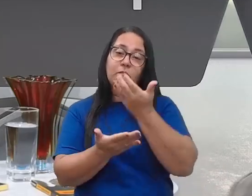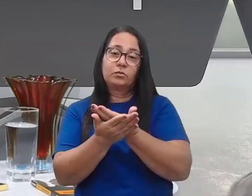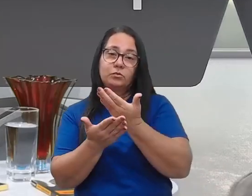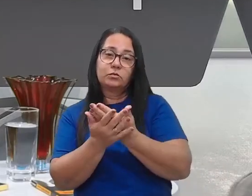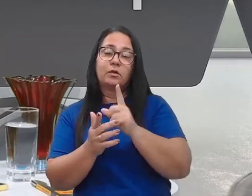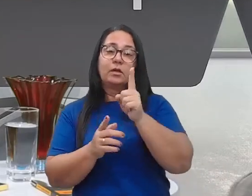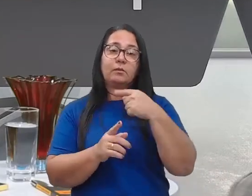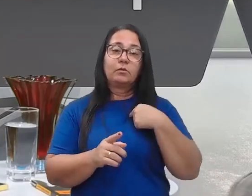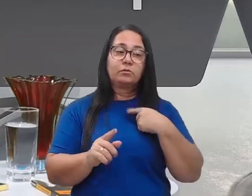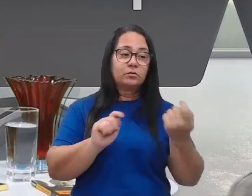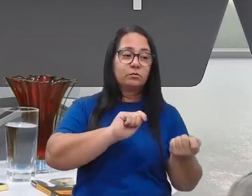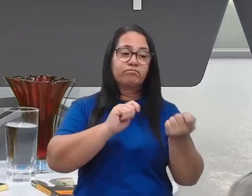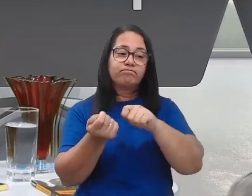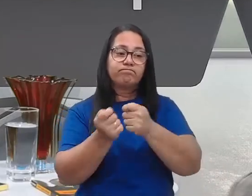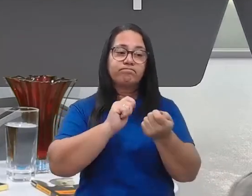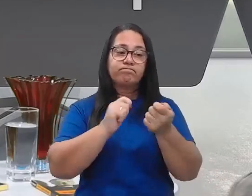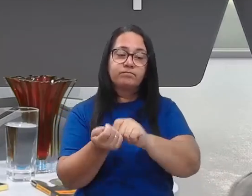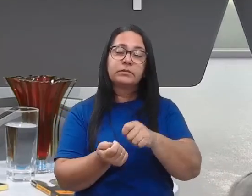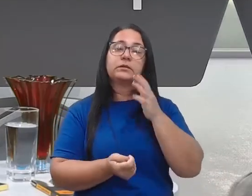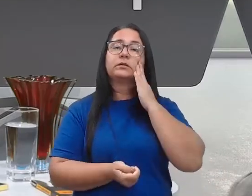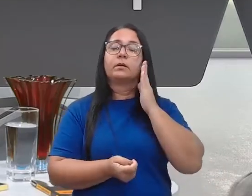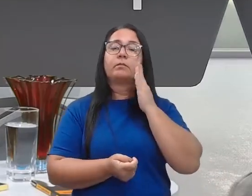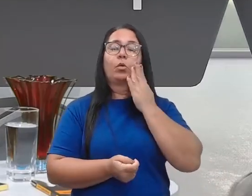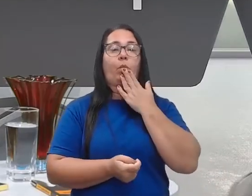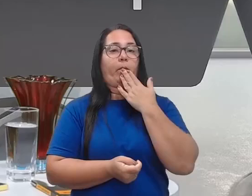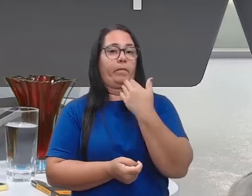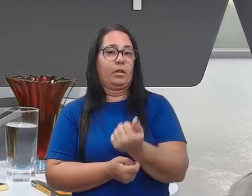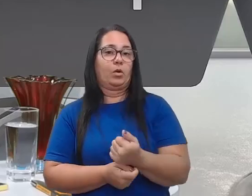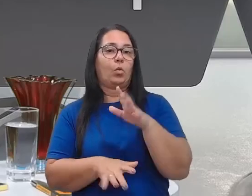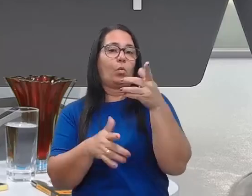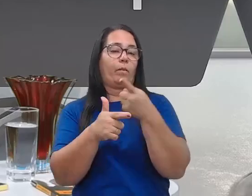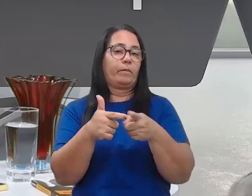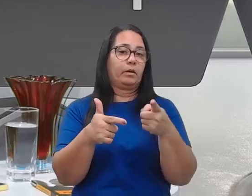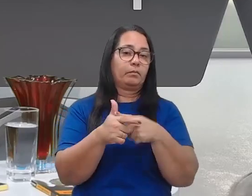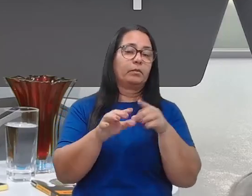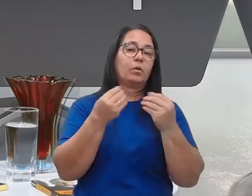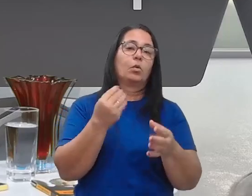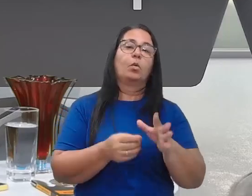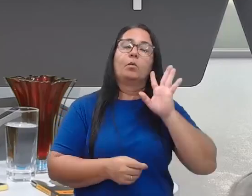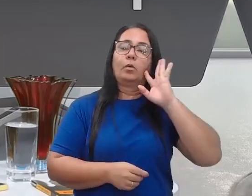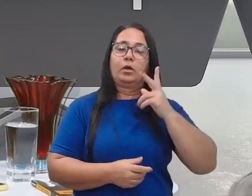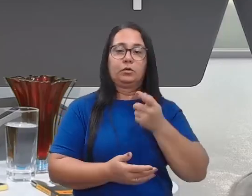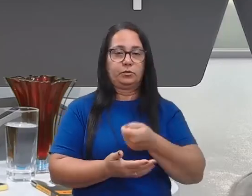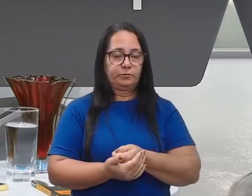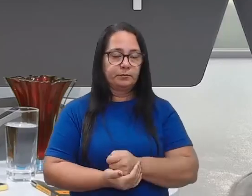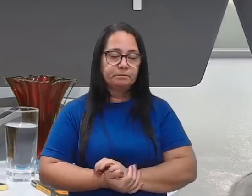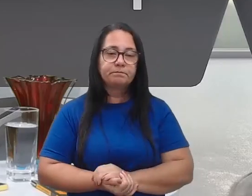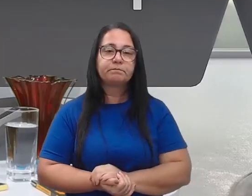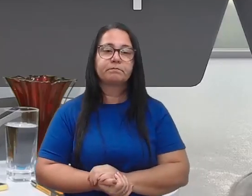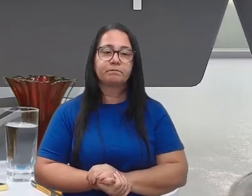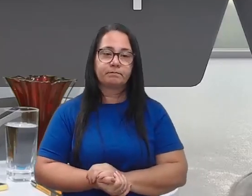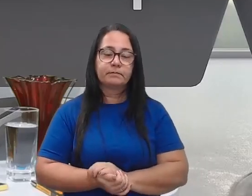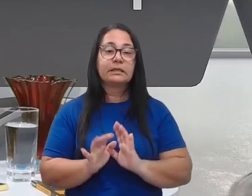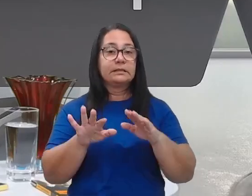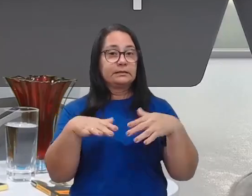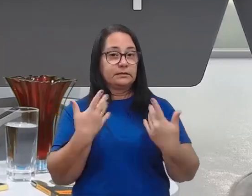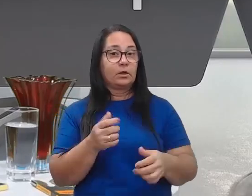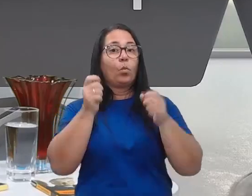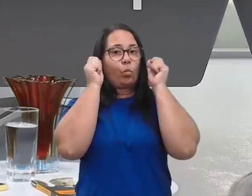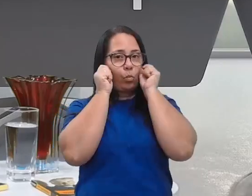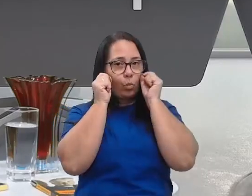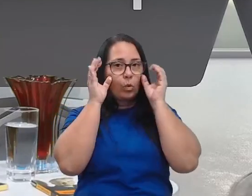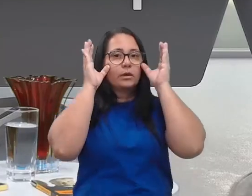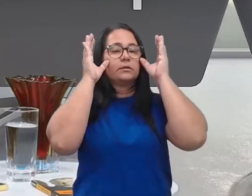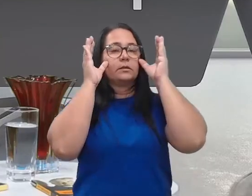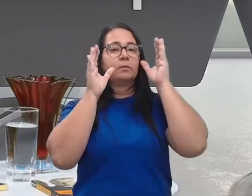o ideal? Qual é o problema que eu tenho e como é que eu consigo melhorar essa minha realidade? Então, o conhecimento vai te dar esse suporte para você, com a